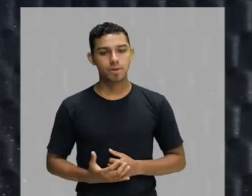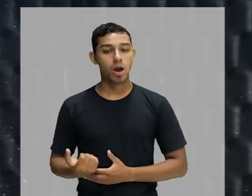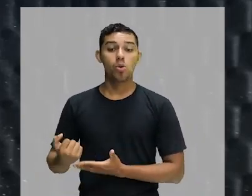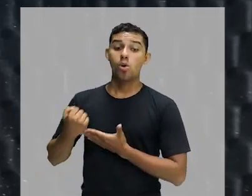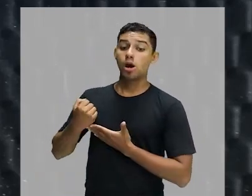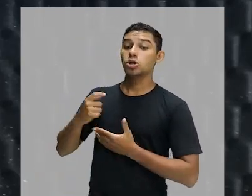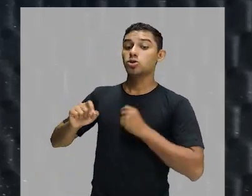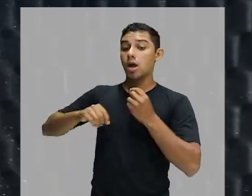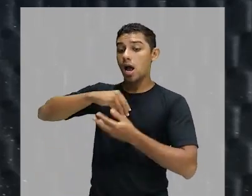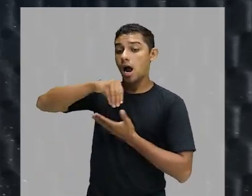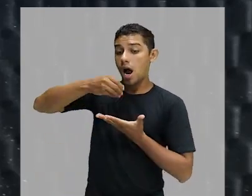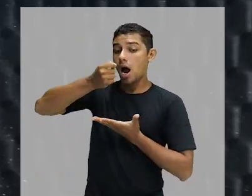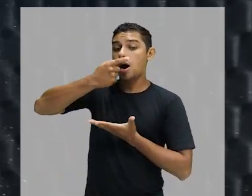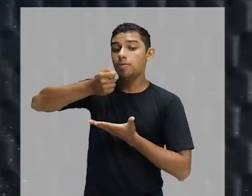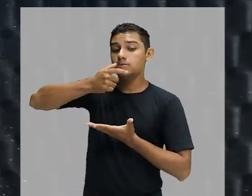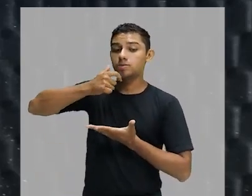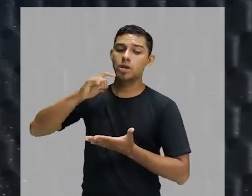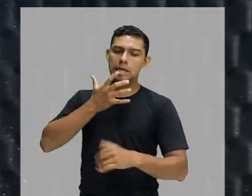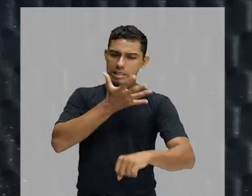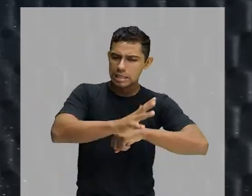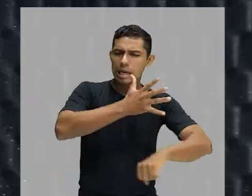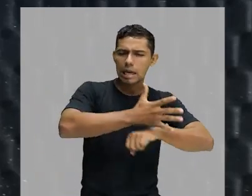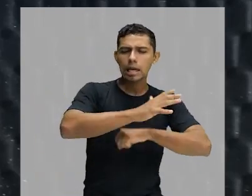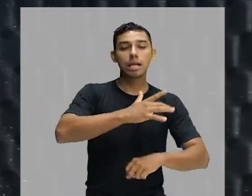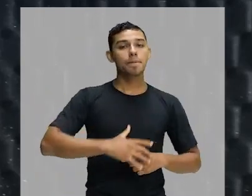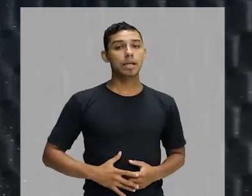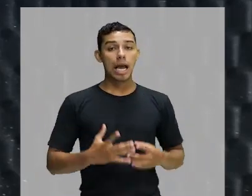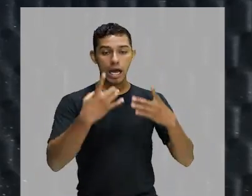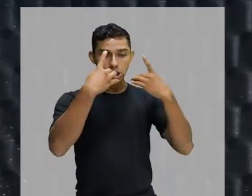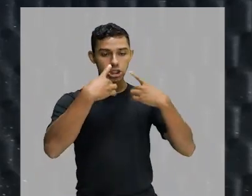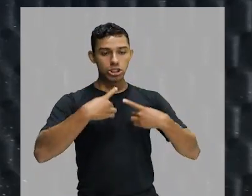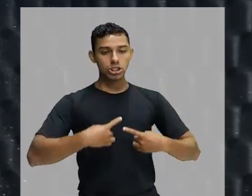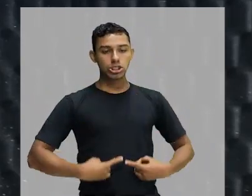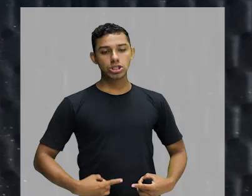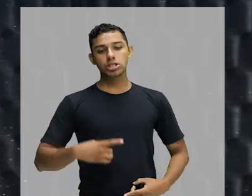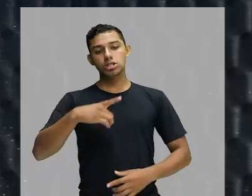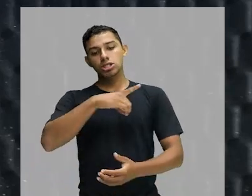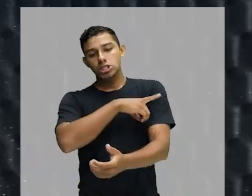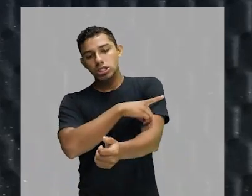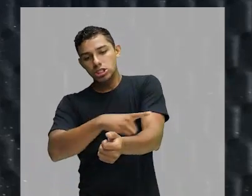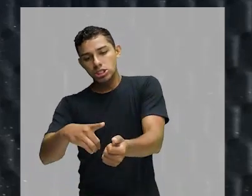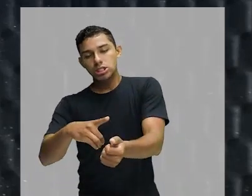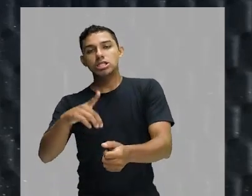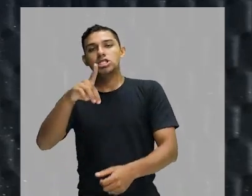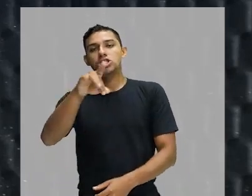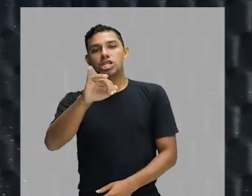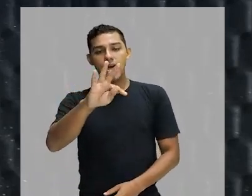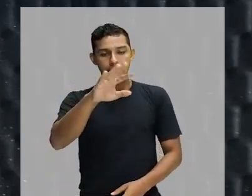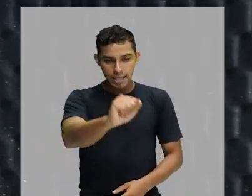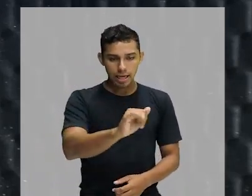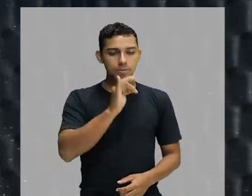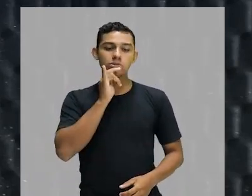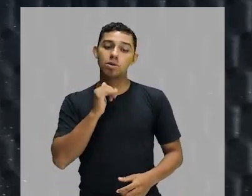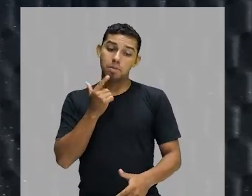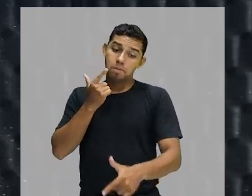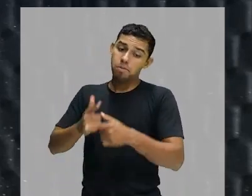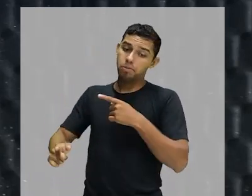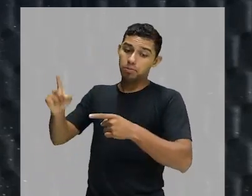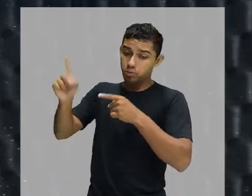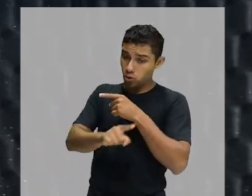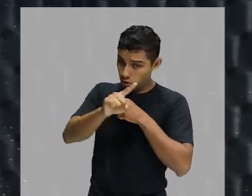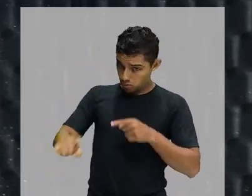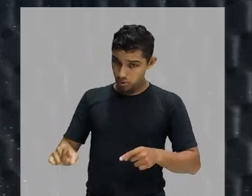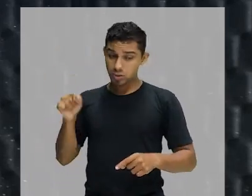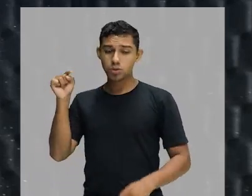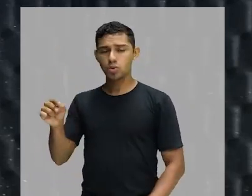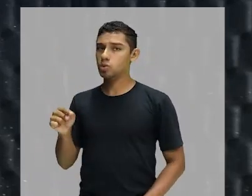conseguiria, apenas através dos treinos e da dieta. E por isso elas são proibidas no esporte. Então tá aqui, ó, coloquei em negrito